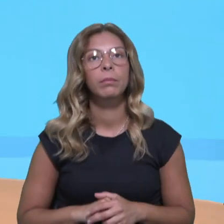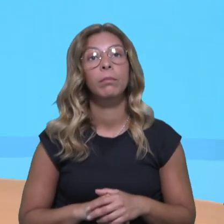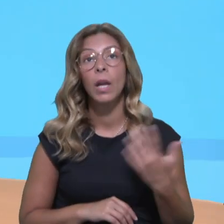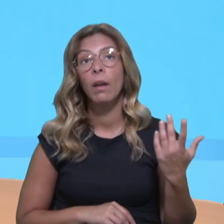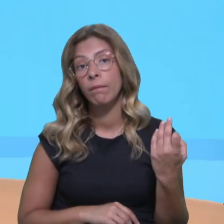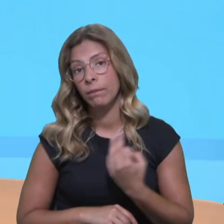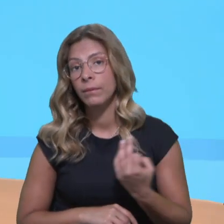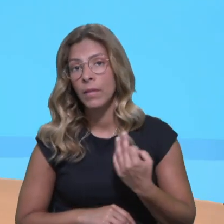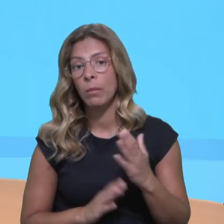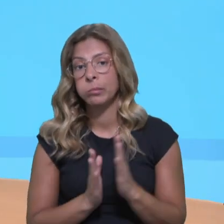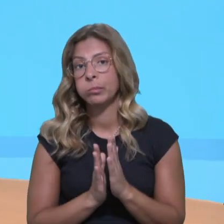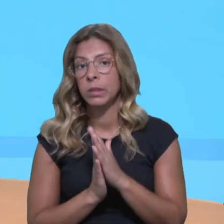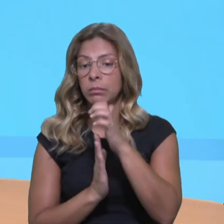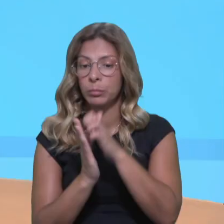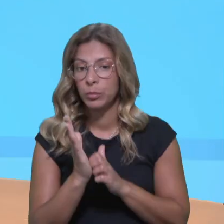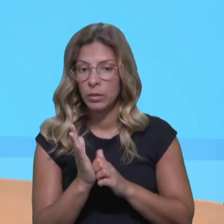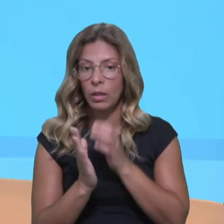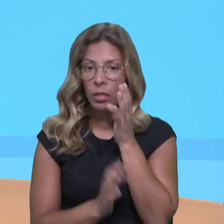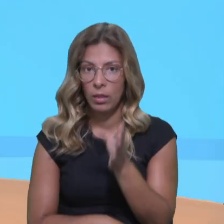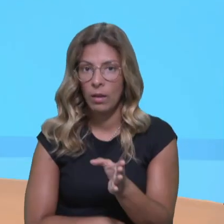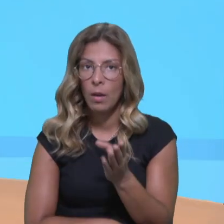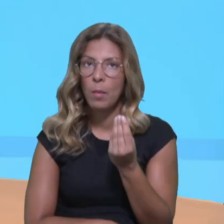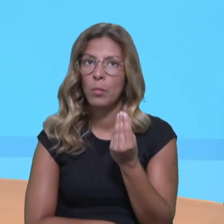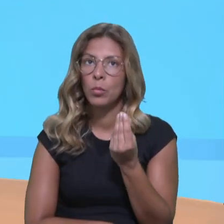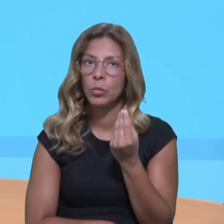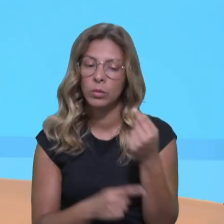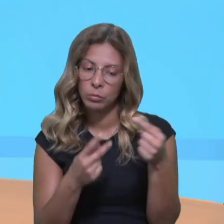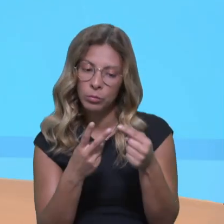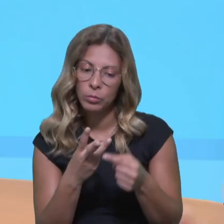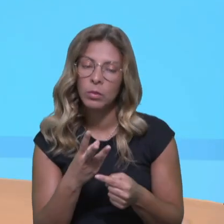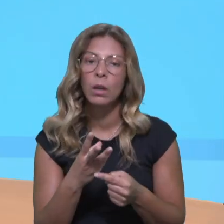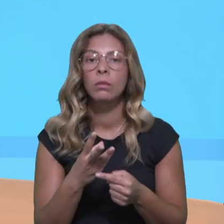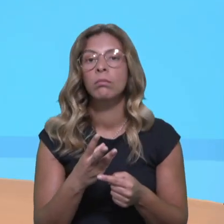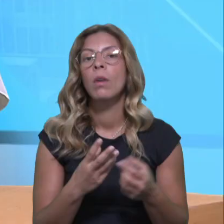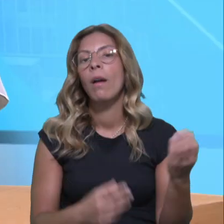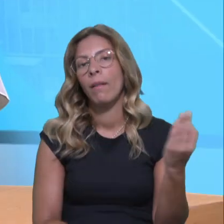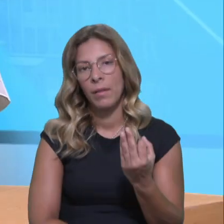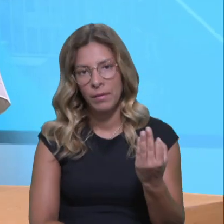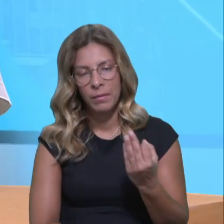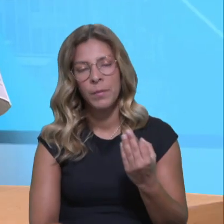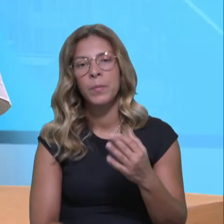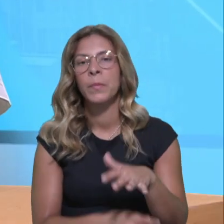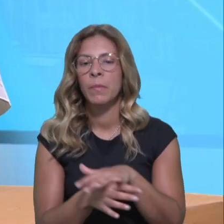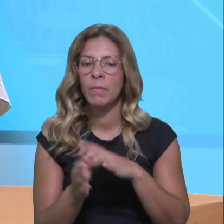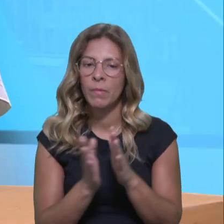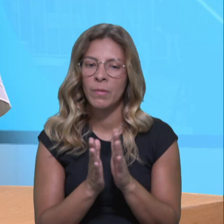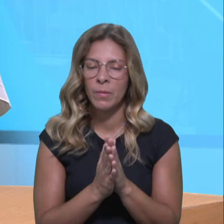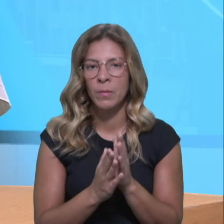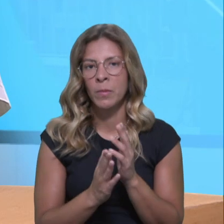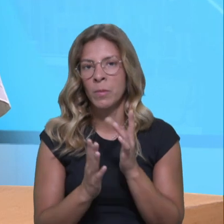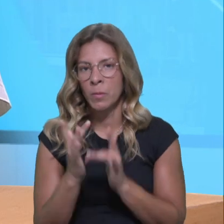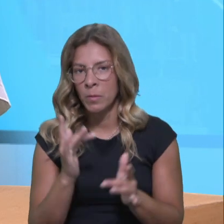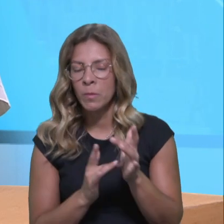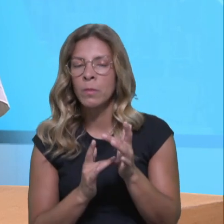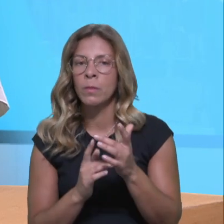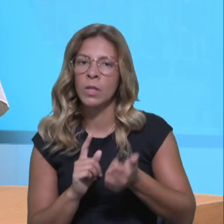por determinar depois muito do que é a oração cristã, não é? Exatamente, eu diria que é o grande compêndio da vida